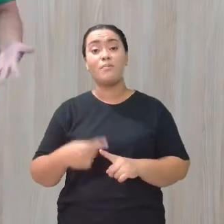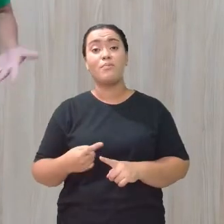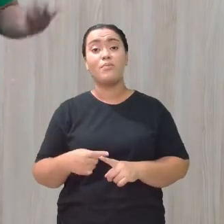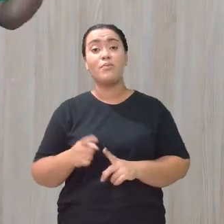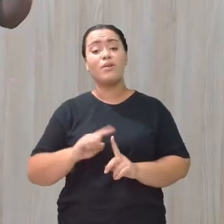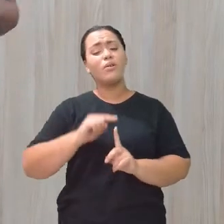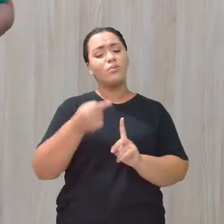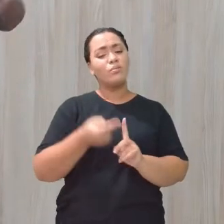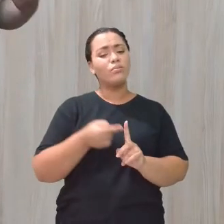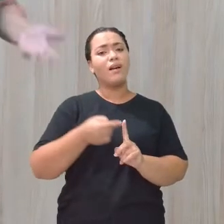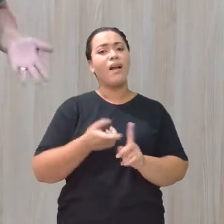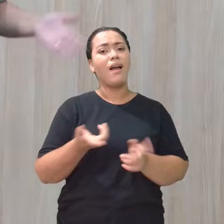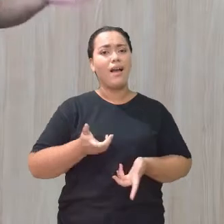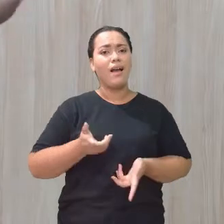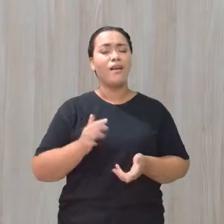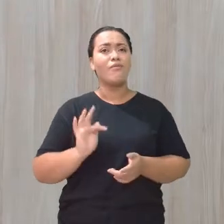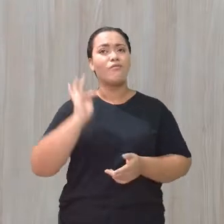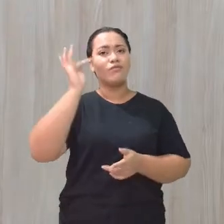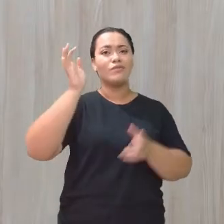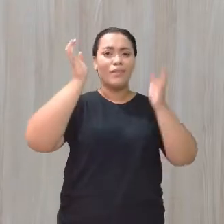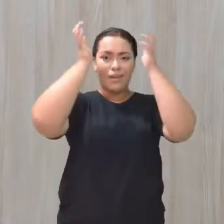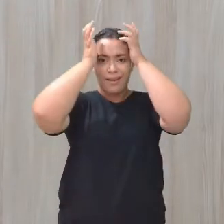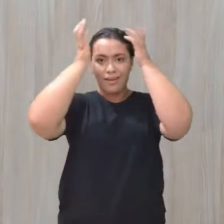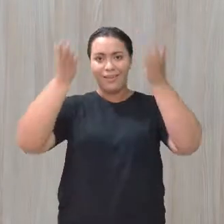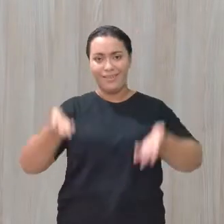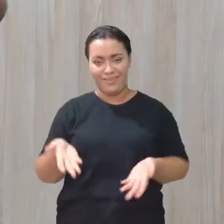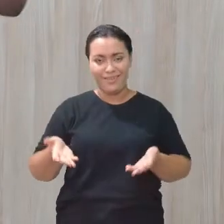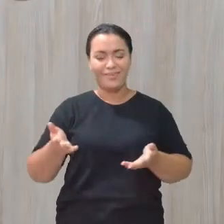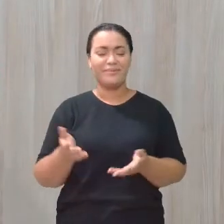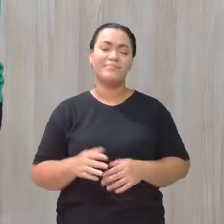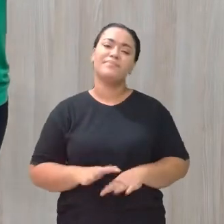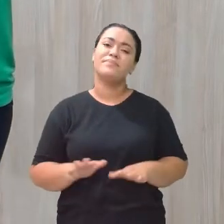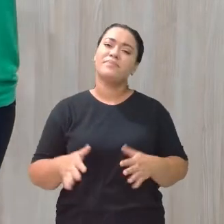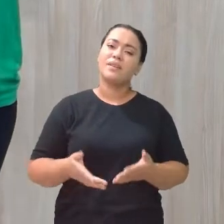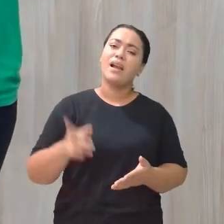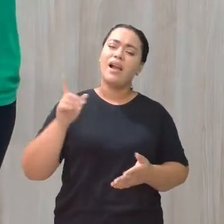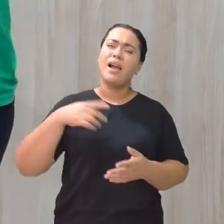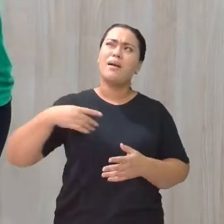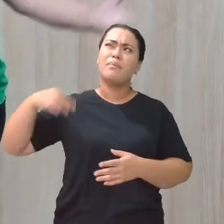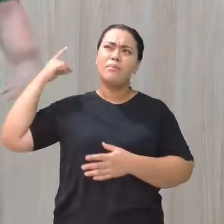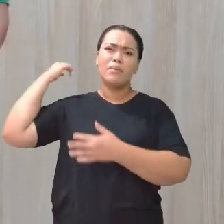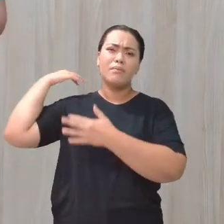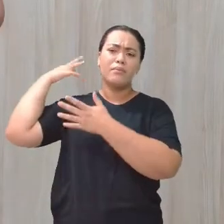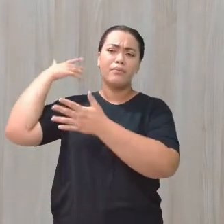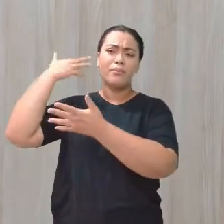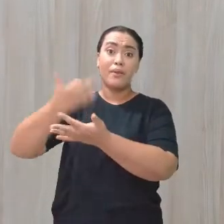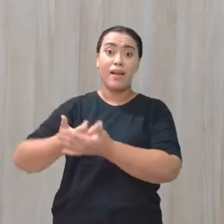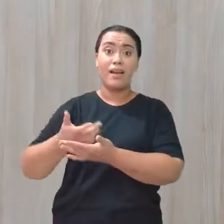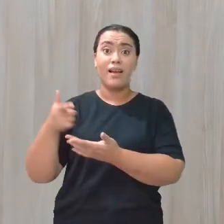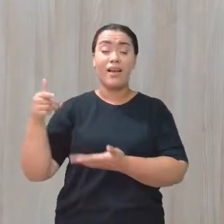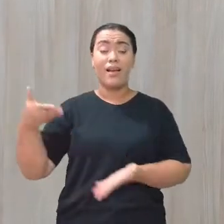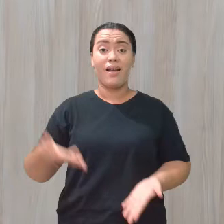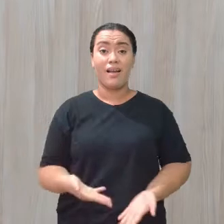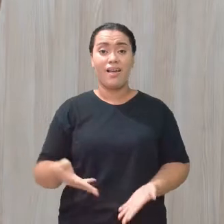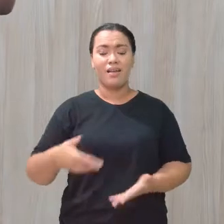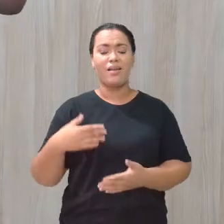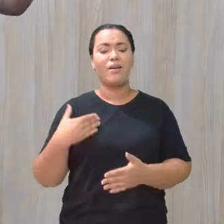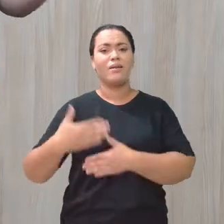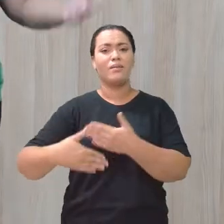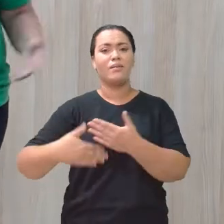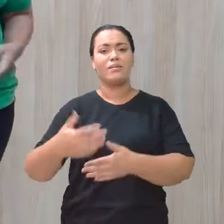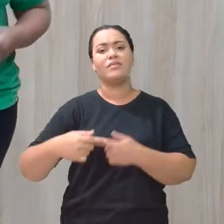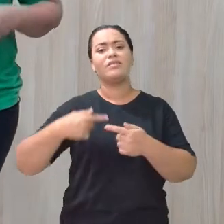ela estava, de fato, com o rei na barriga. E aí, veja, algo que veio lá da monarquia e está perpassando